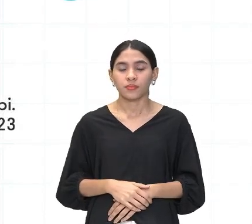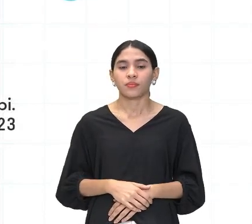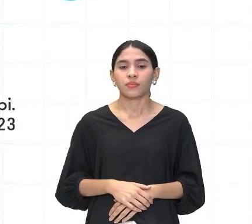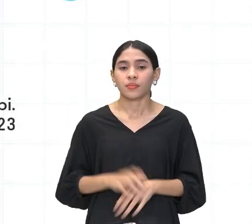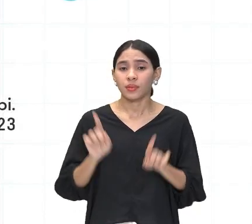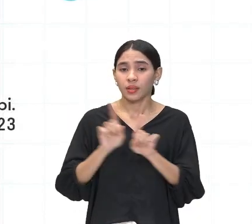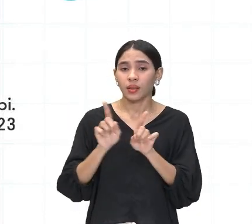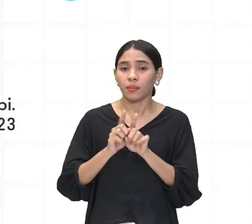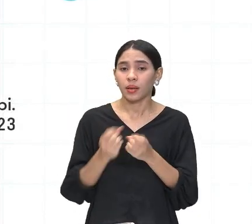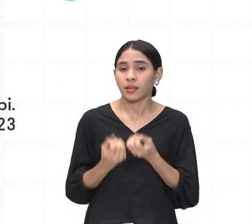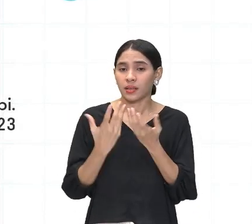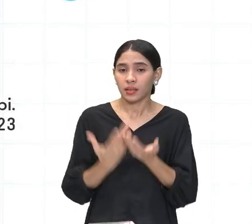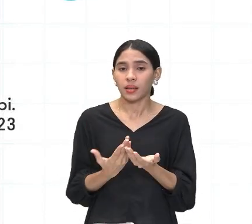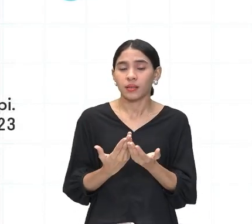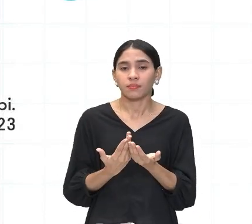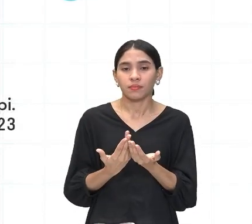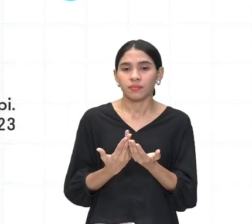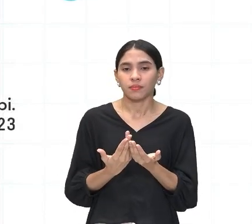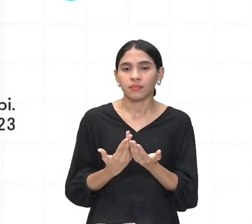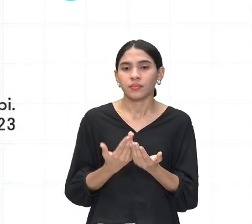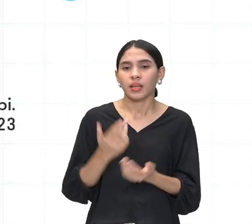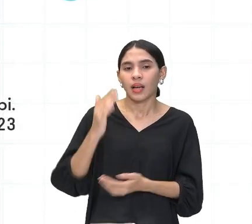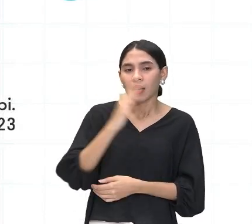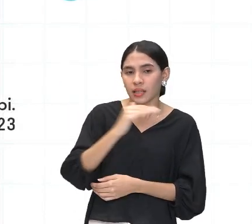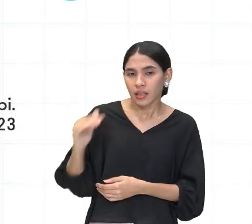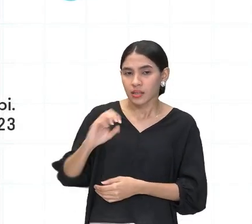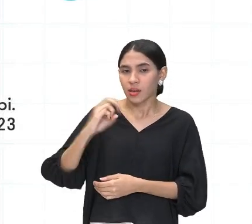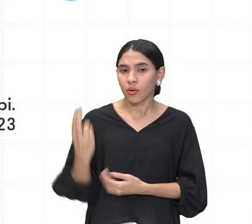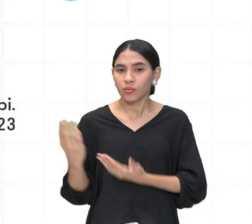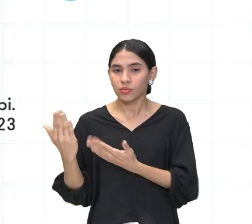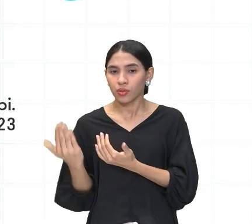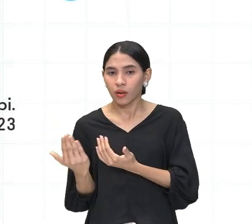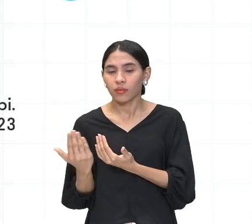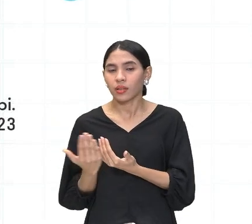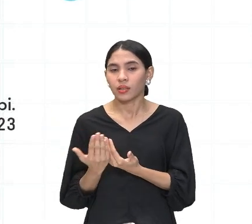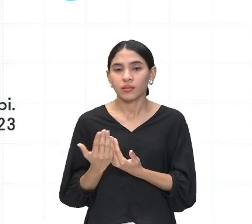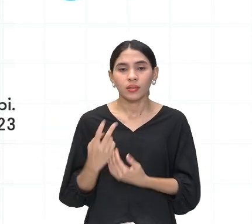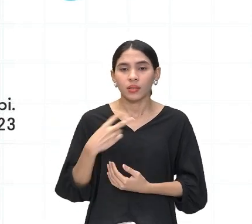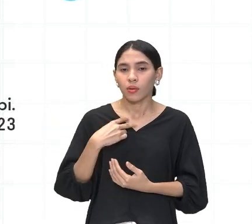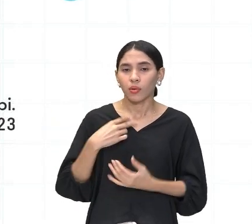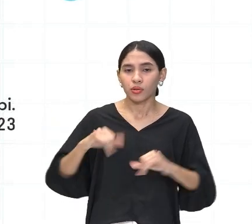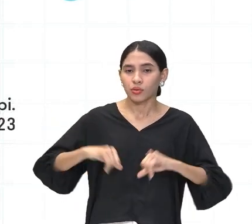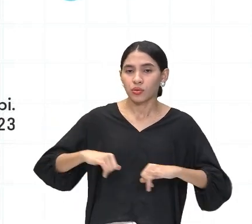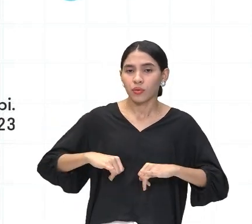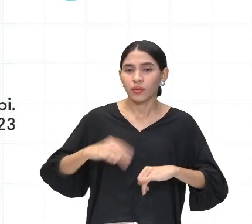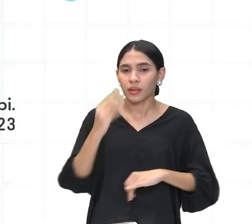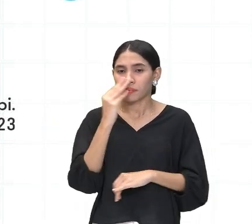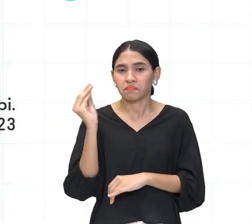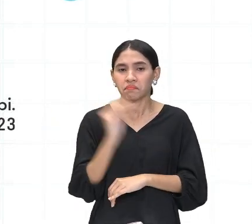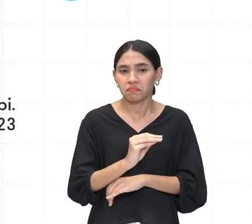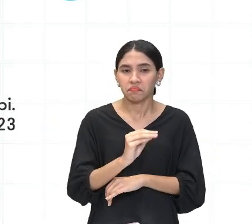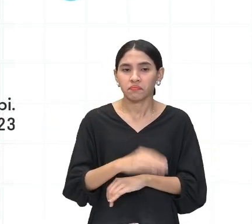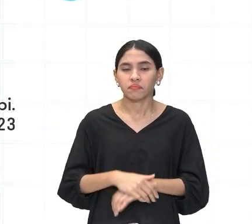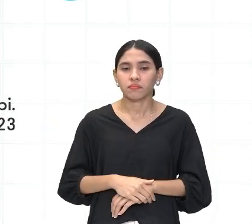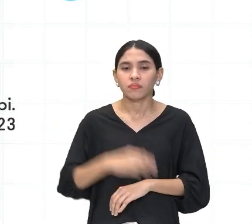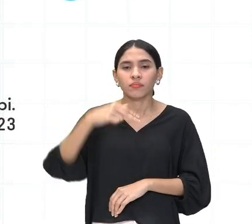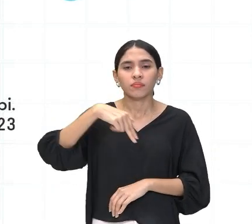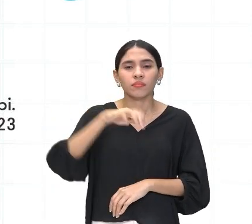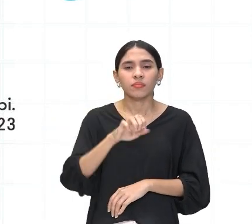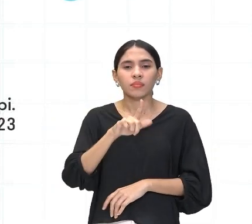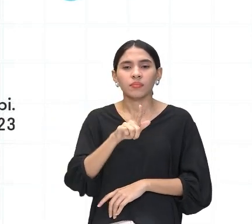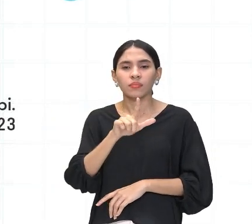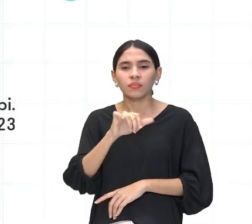que nenhuma criança ou adolescente poderá sofrer negligência. O que é a